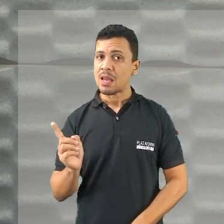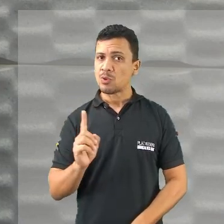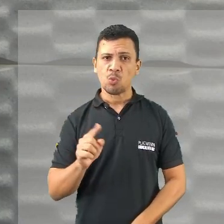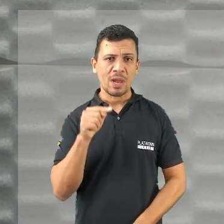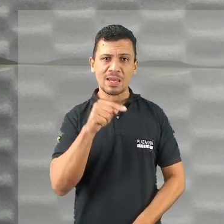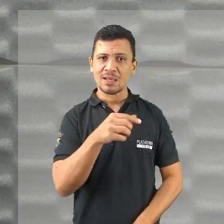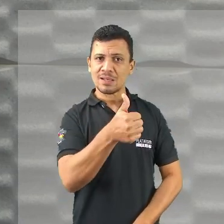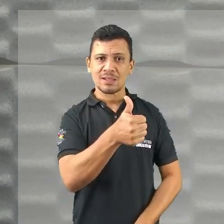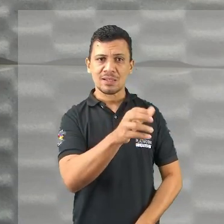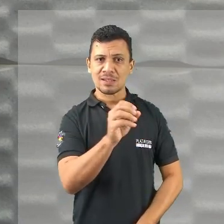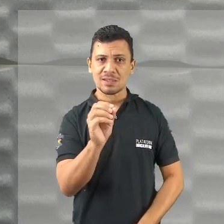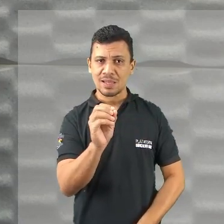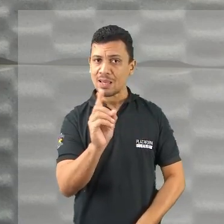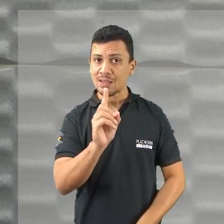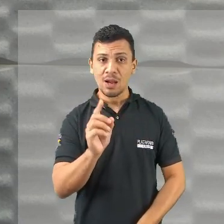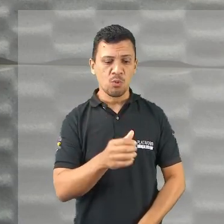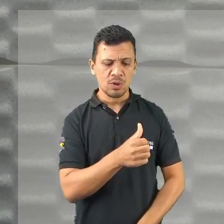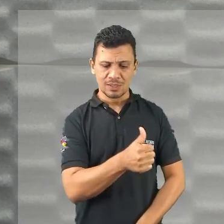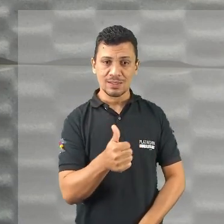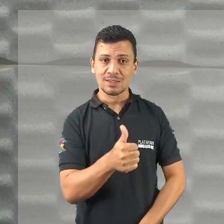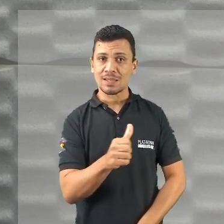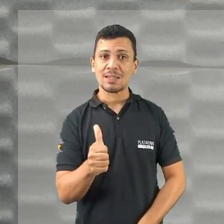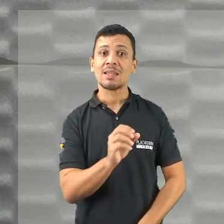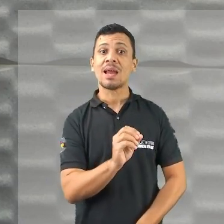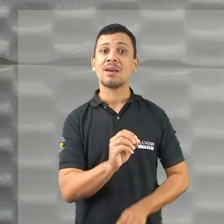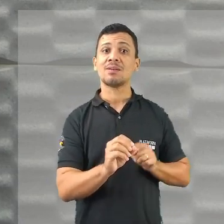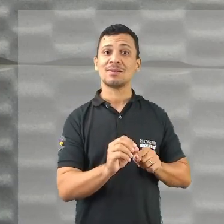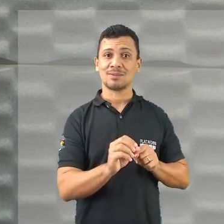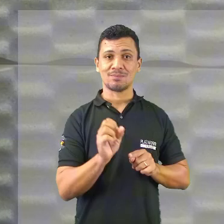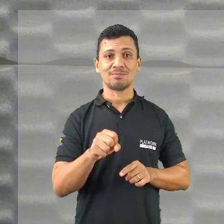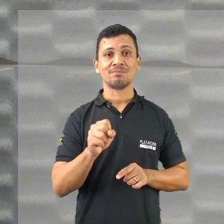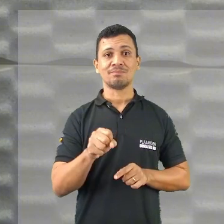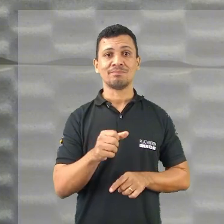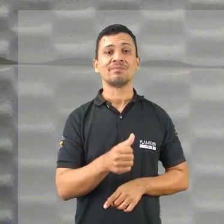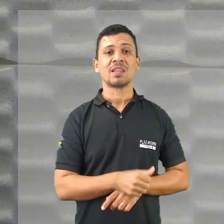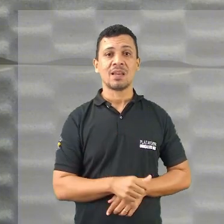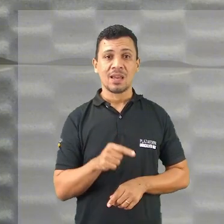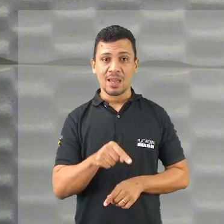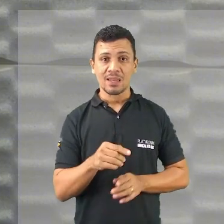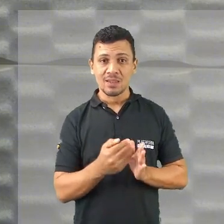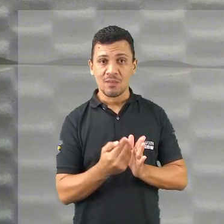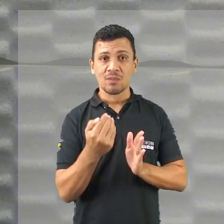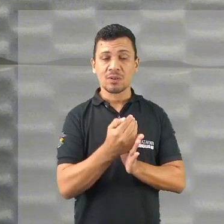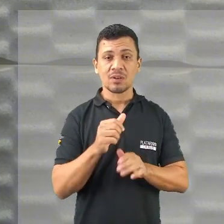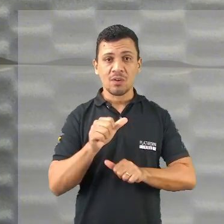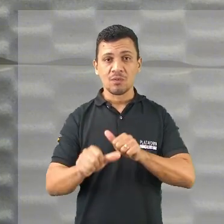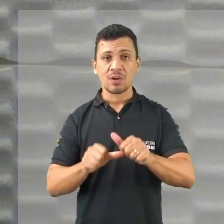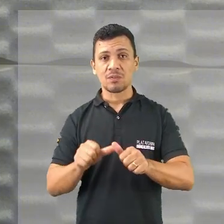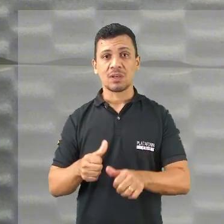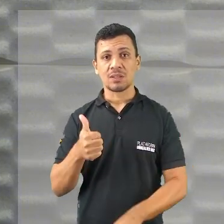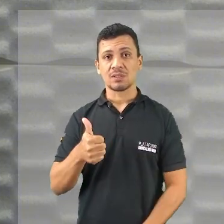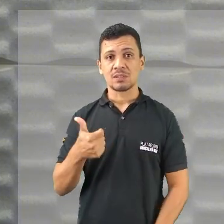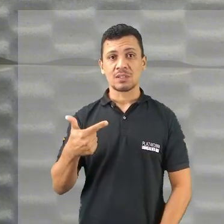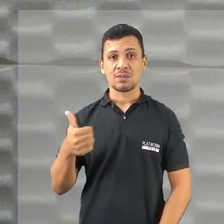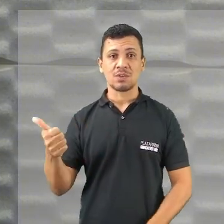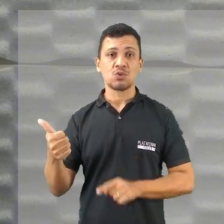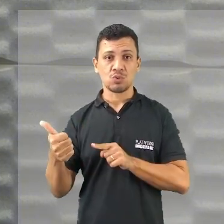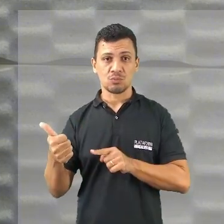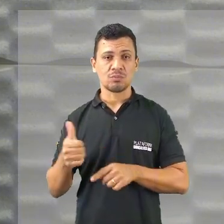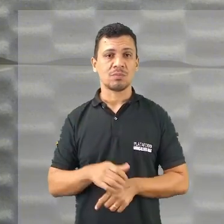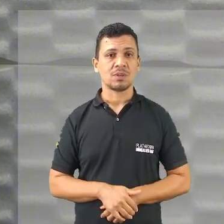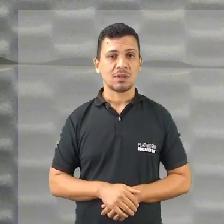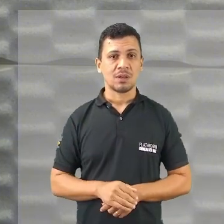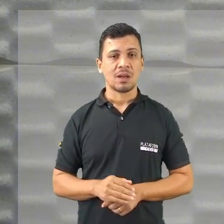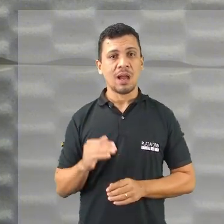de 100, mas em cima de 110. Tá? Então esse 10 vai ser reajustado, vai virar 121, por exemplo. E o